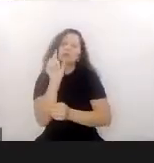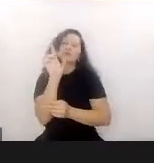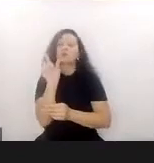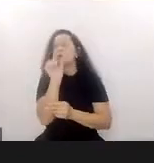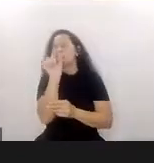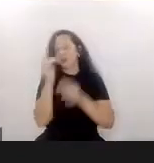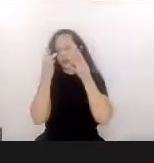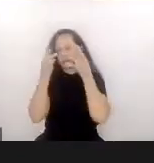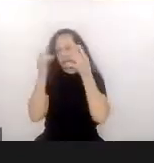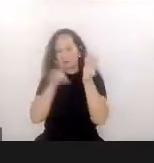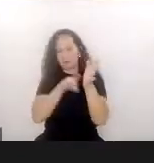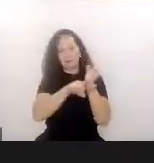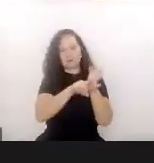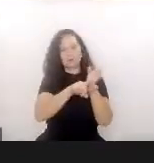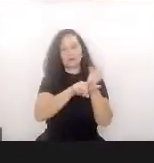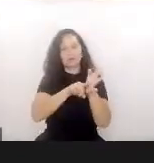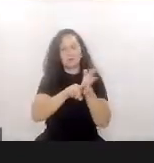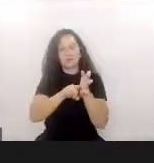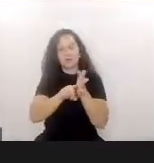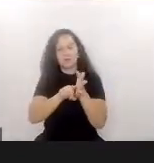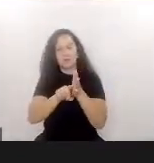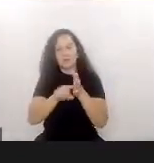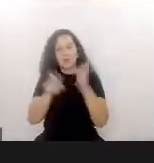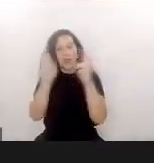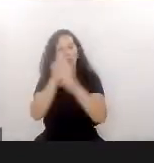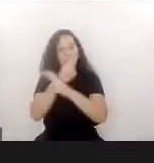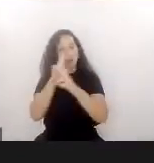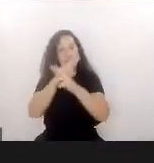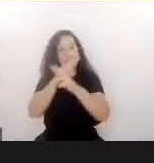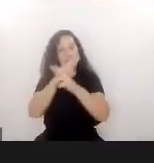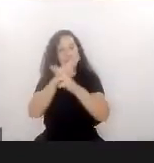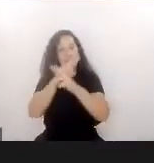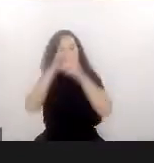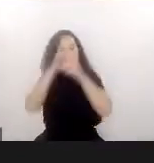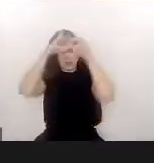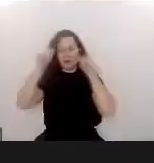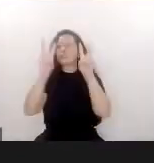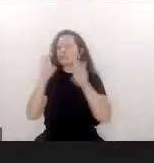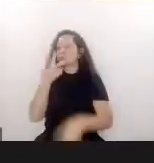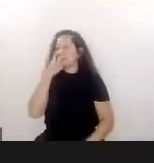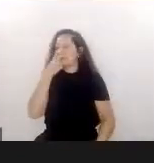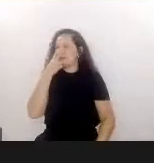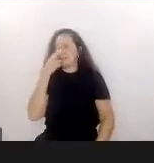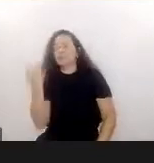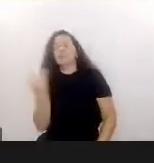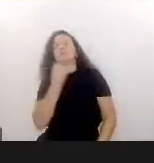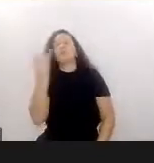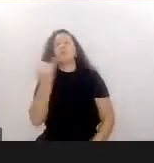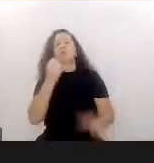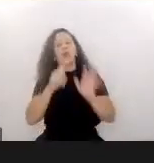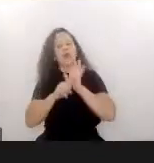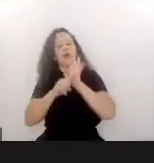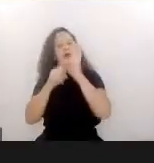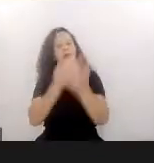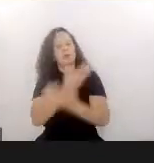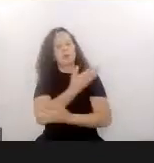pesquisa sobre a Amazônia, que é um tema que me parece crucial para discutir o futuro do país hoje em dia.